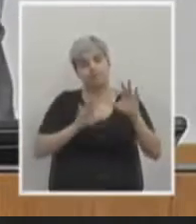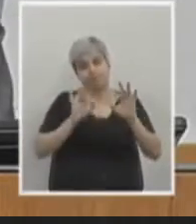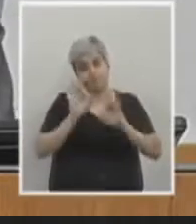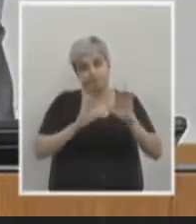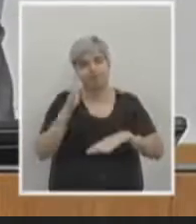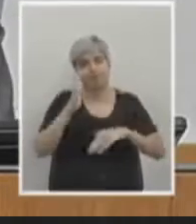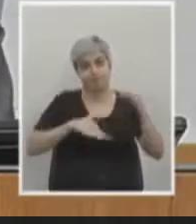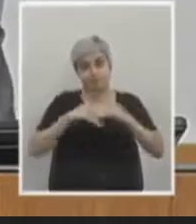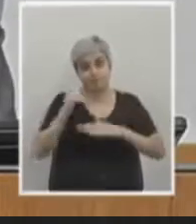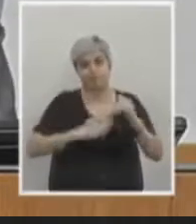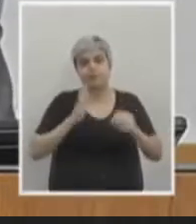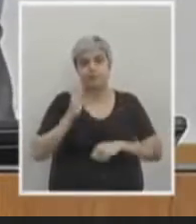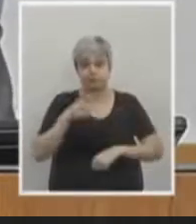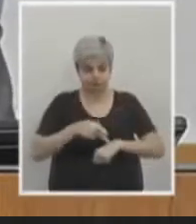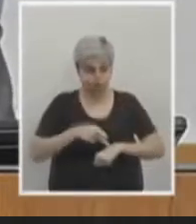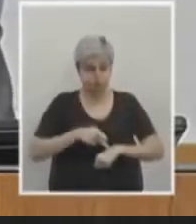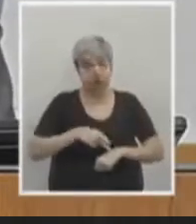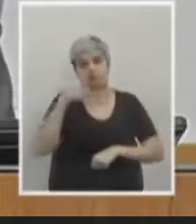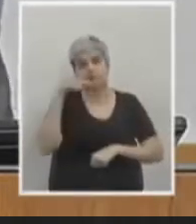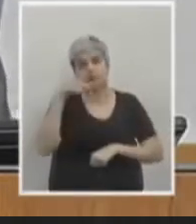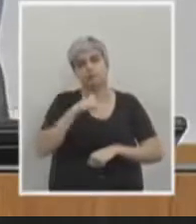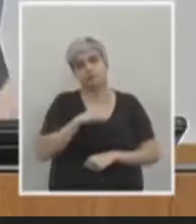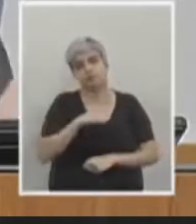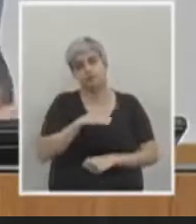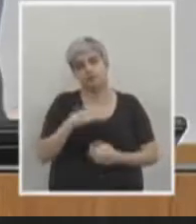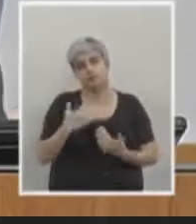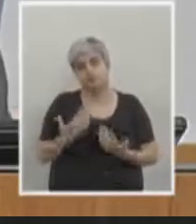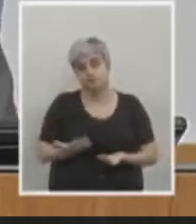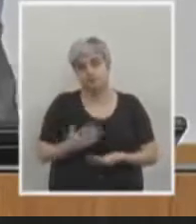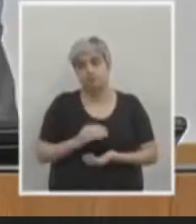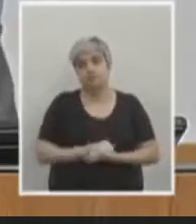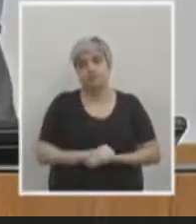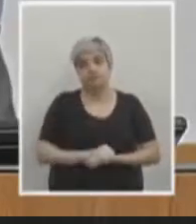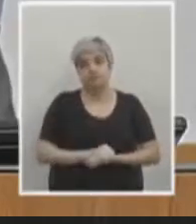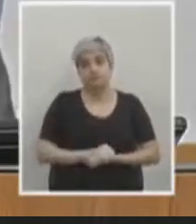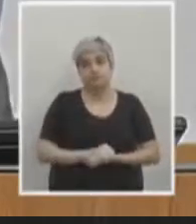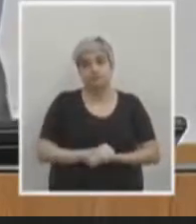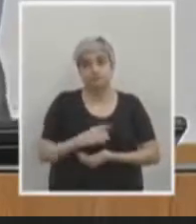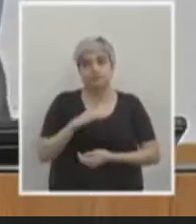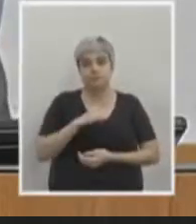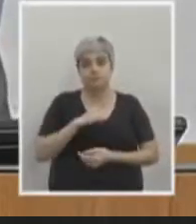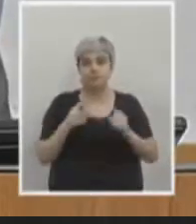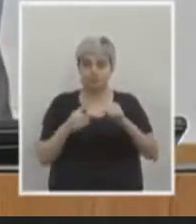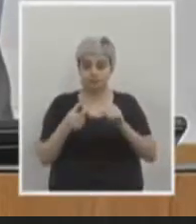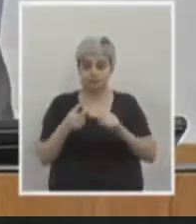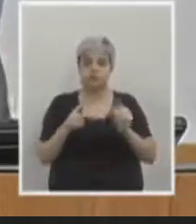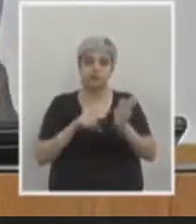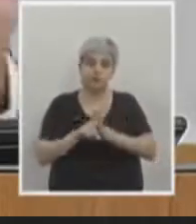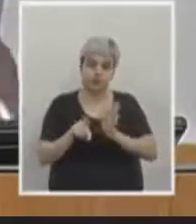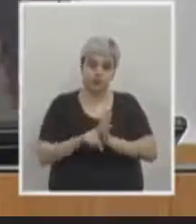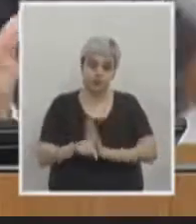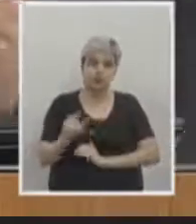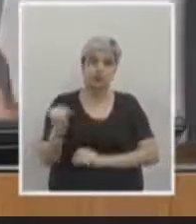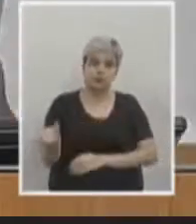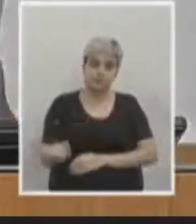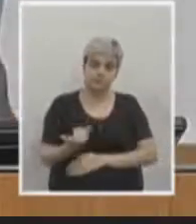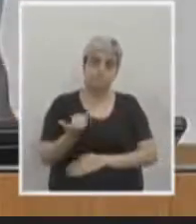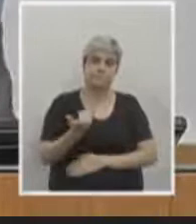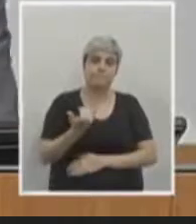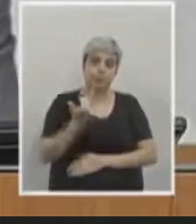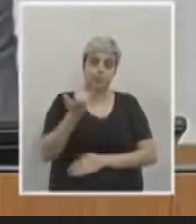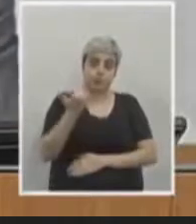de pós-graduação e graduação. Então, acho que, né, professor Cleiton, são 2 perguntas importantes, acho que é interessante,